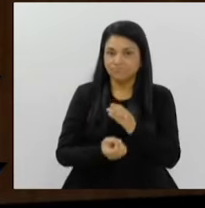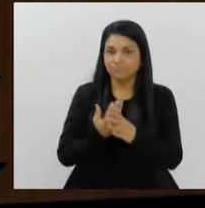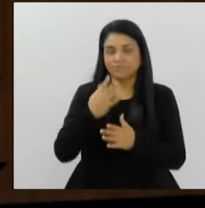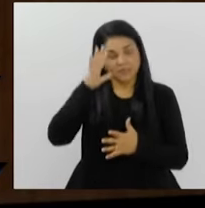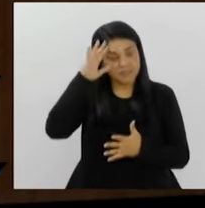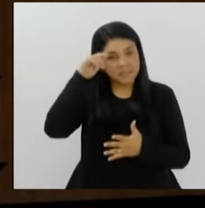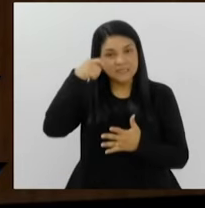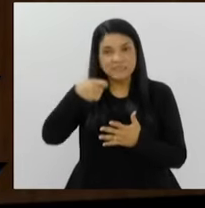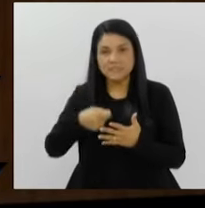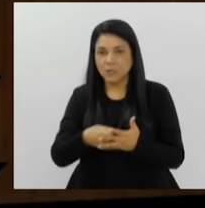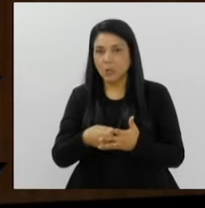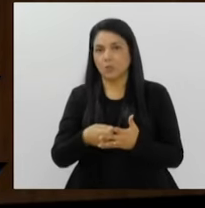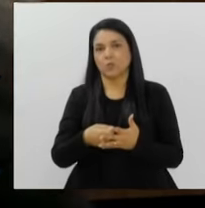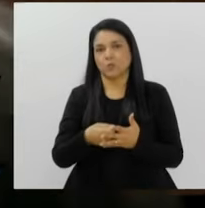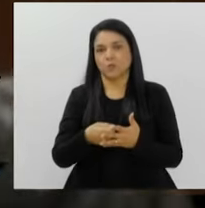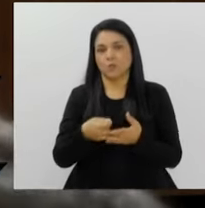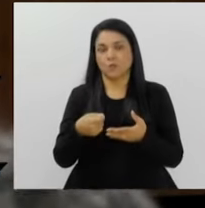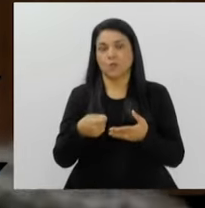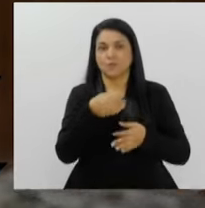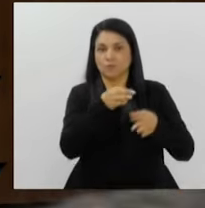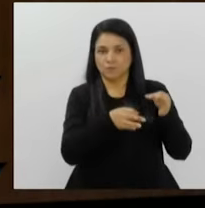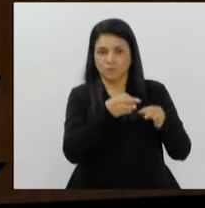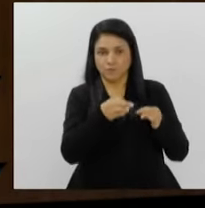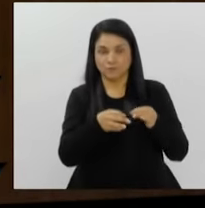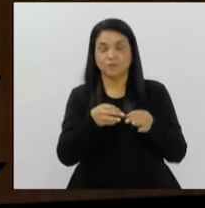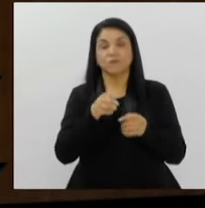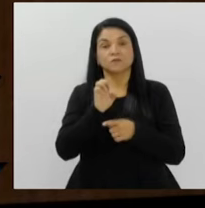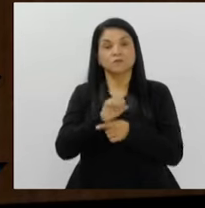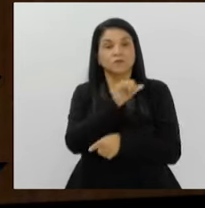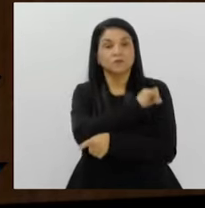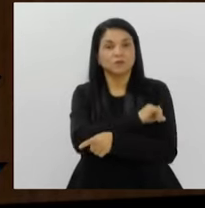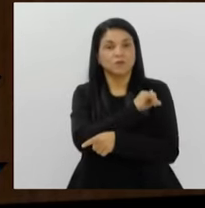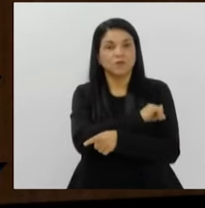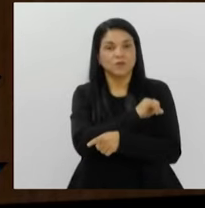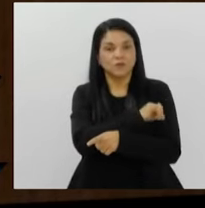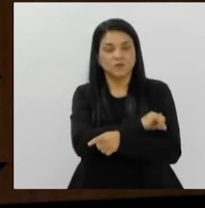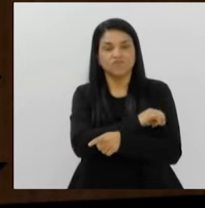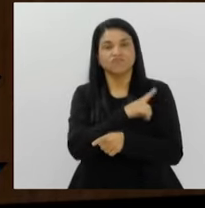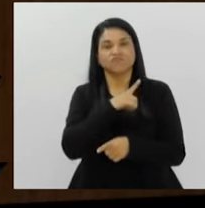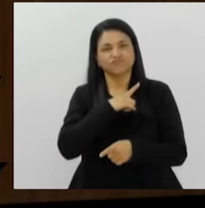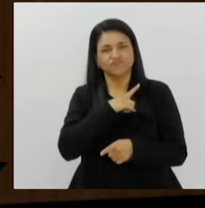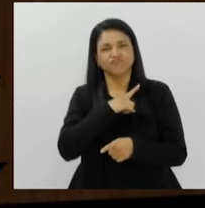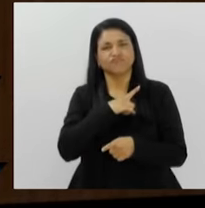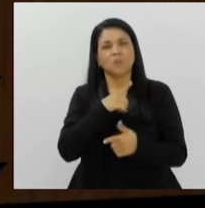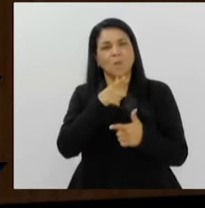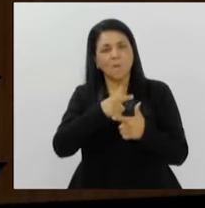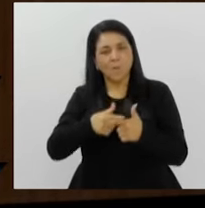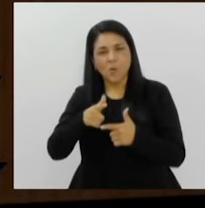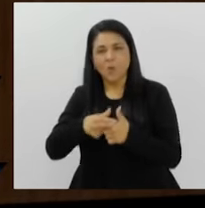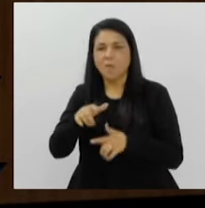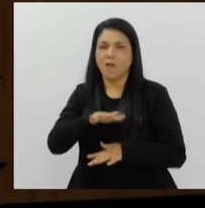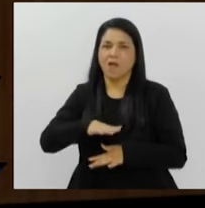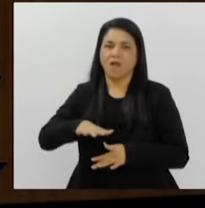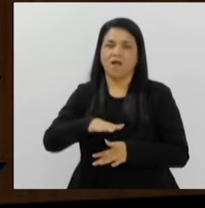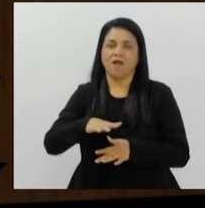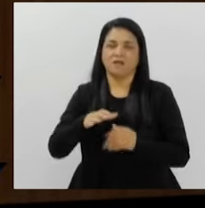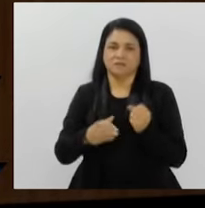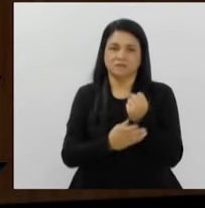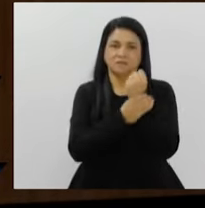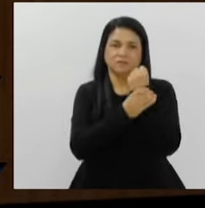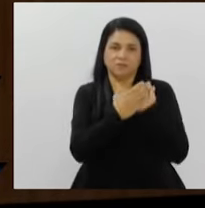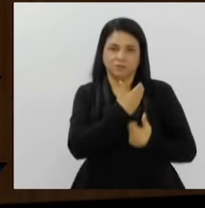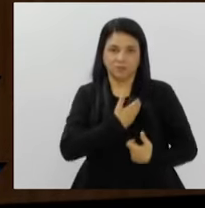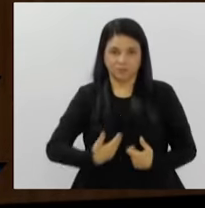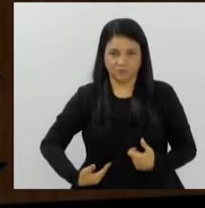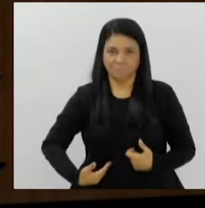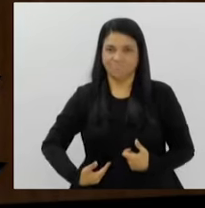decisão liminar, o Estado do Rio de Janeiro ganhou contornos trágicos na área de segurança pública.